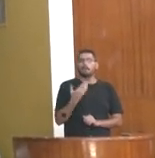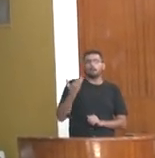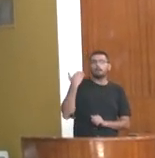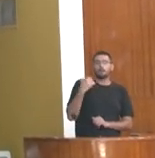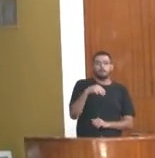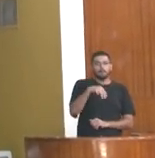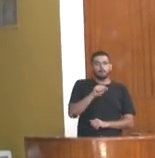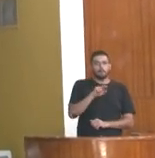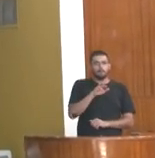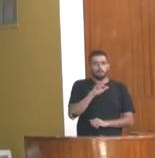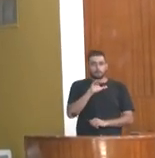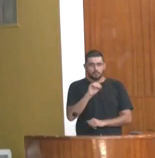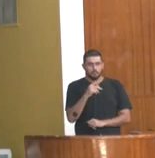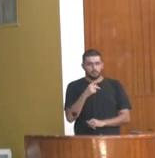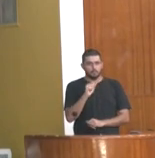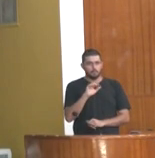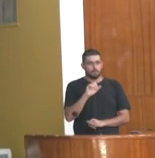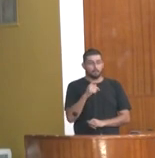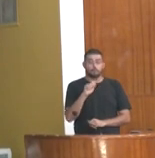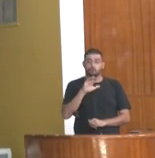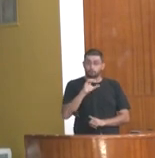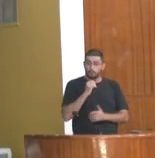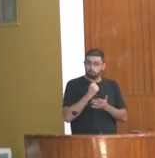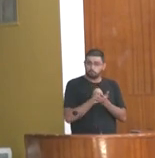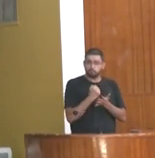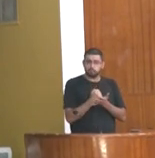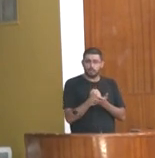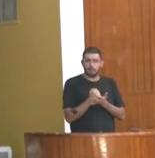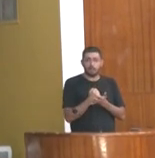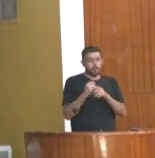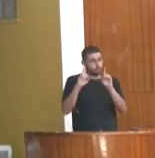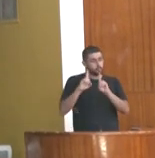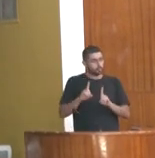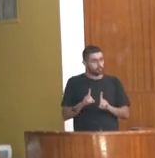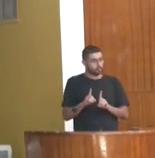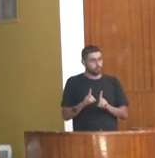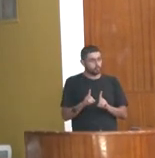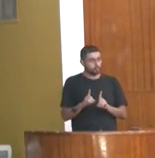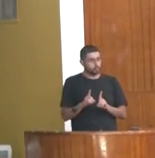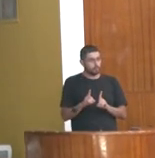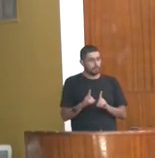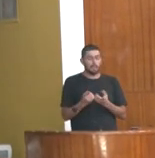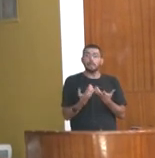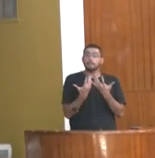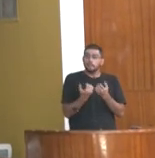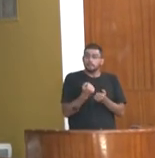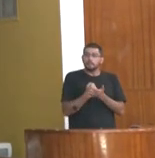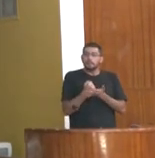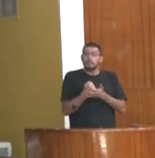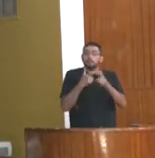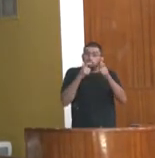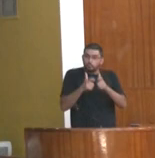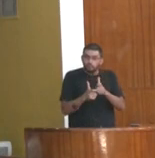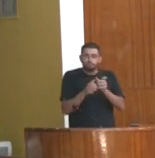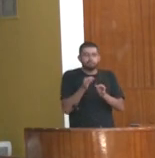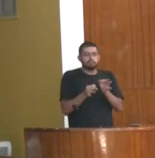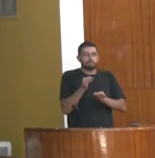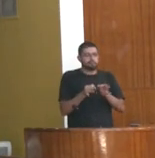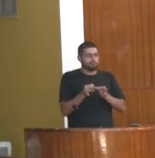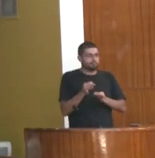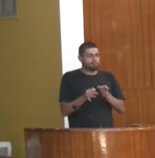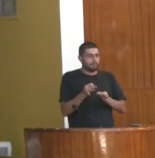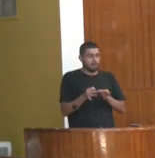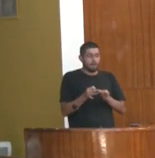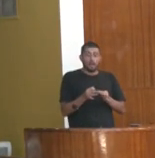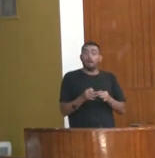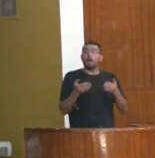Márcio Pacheco, eu fui efetivado da Comissão da Pessoa com Deficiência na assessoria jurídica. A assessoria essa que eu presto